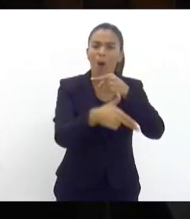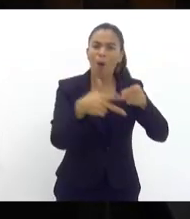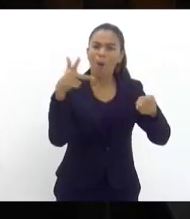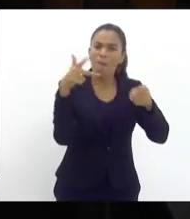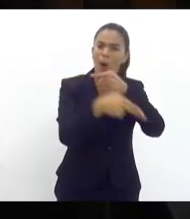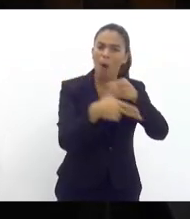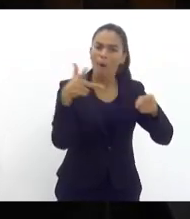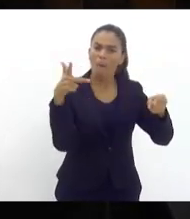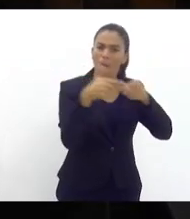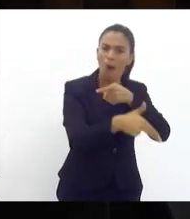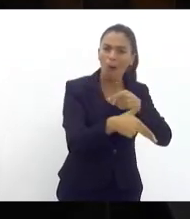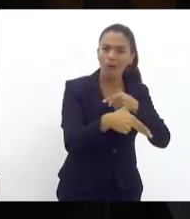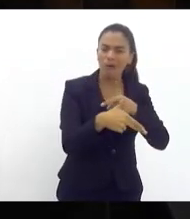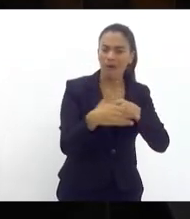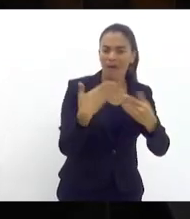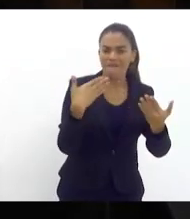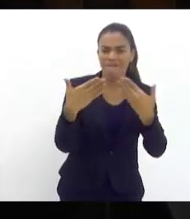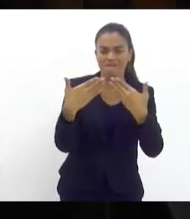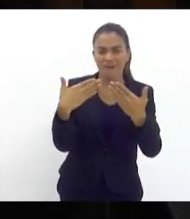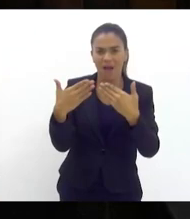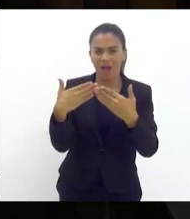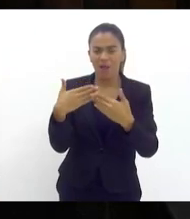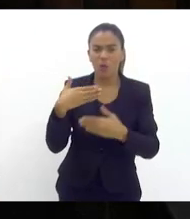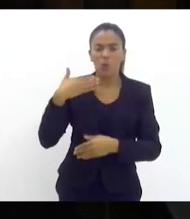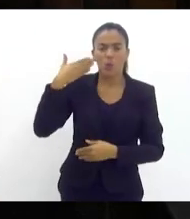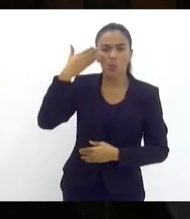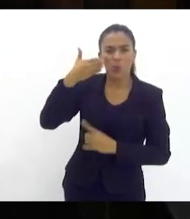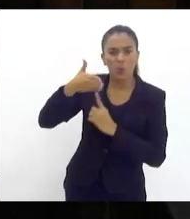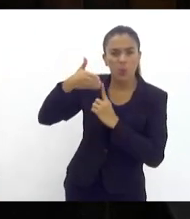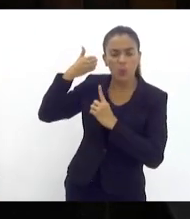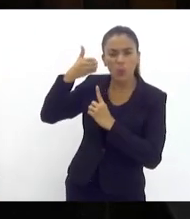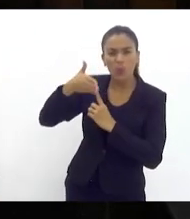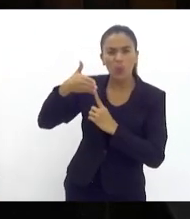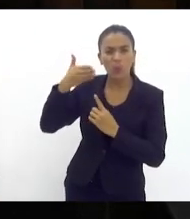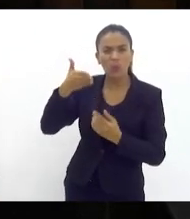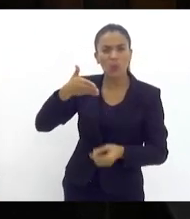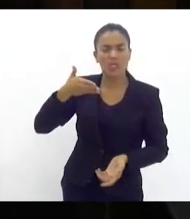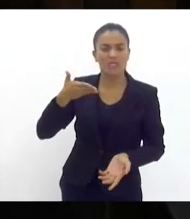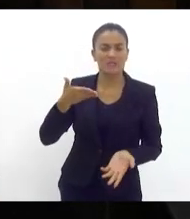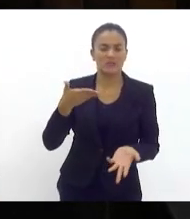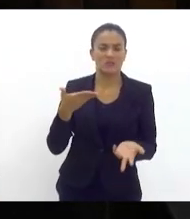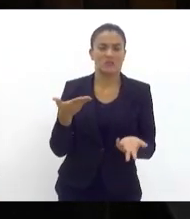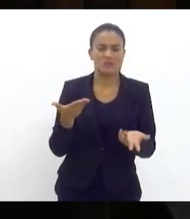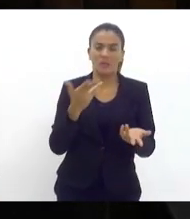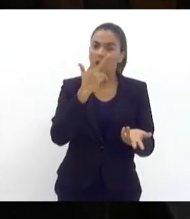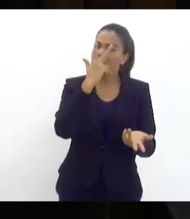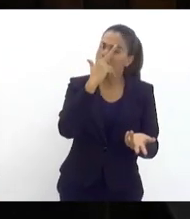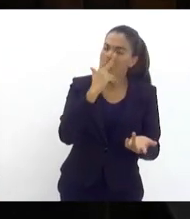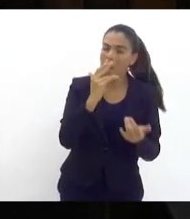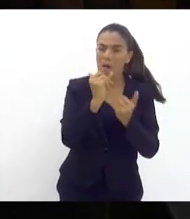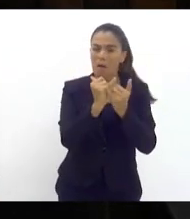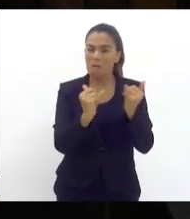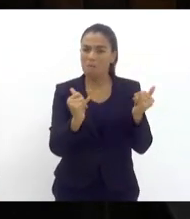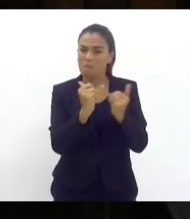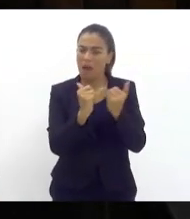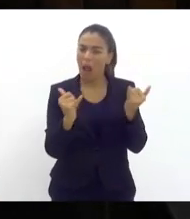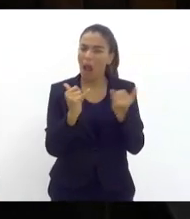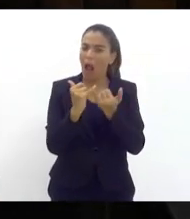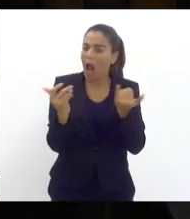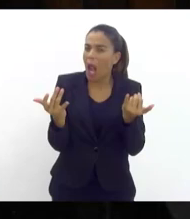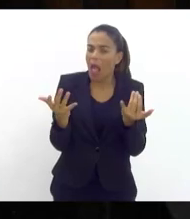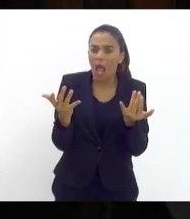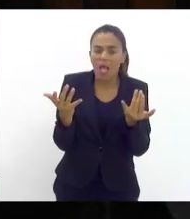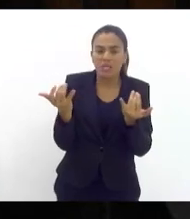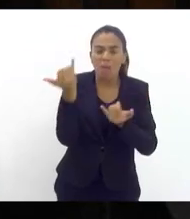expediente normal ordem do dia com discursos que são parece assim um caminhão de